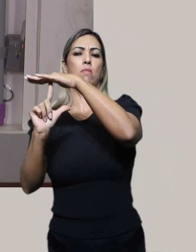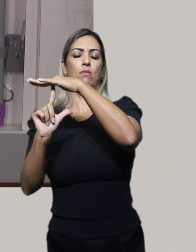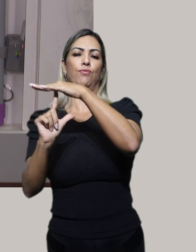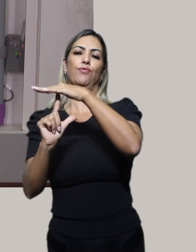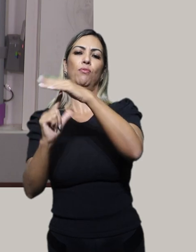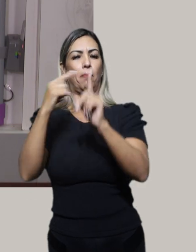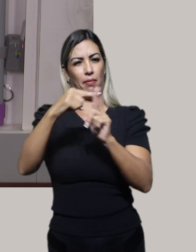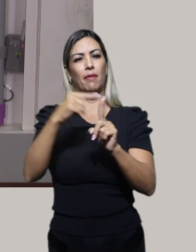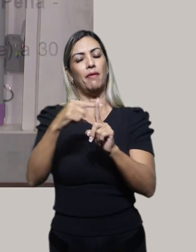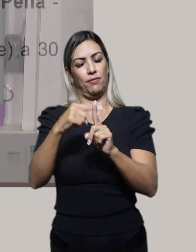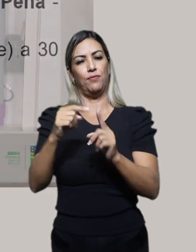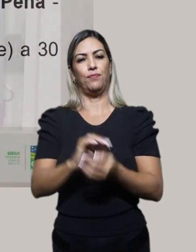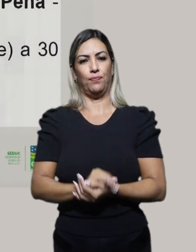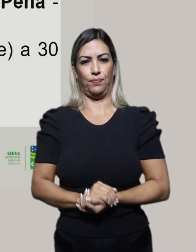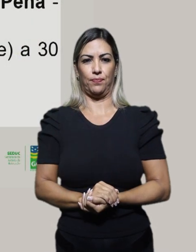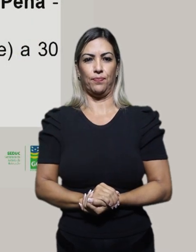na metade.